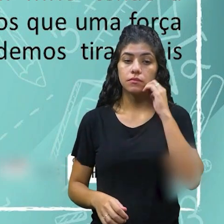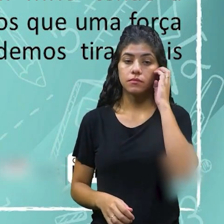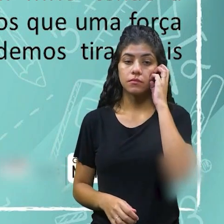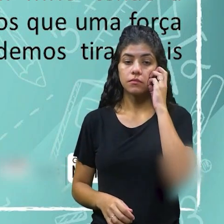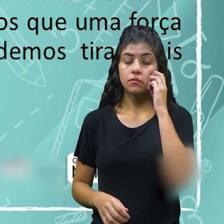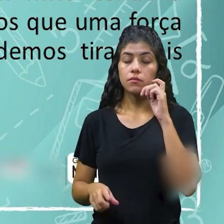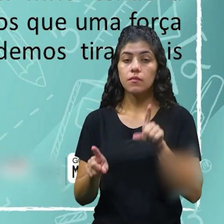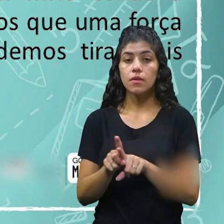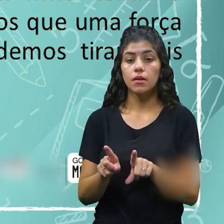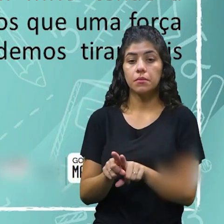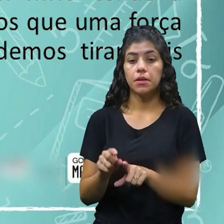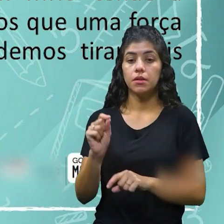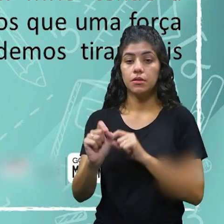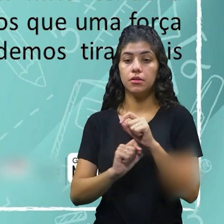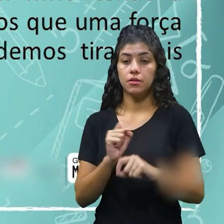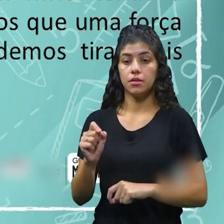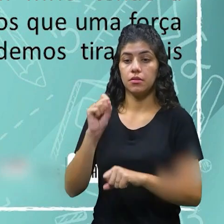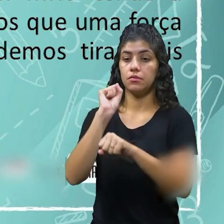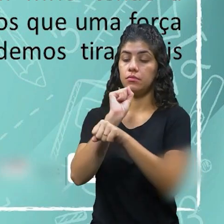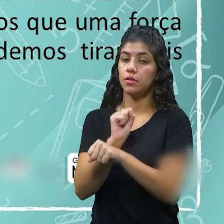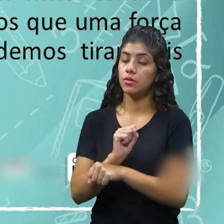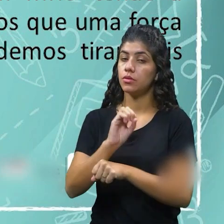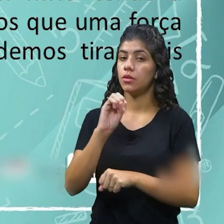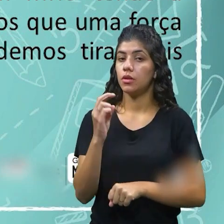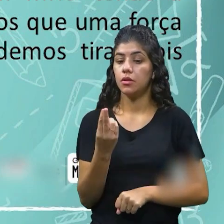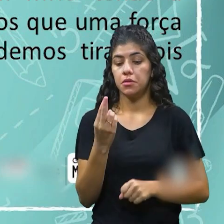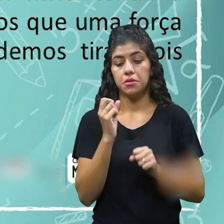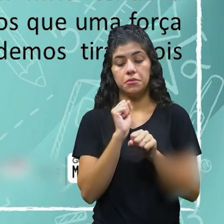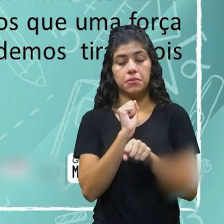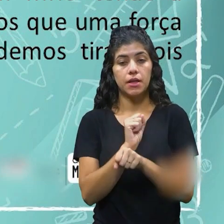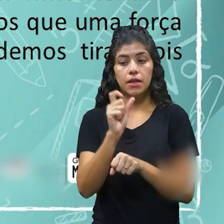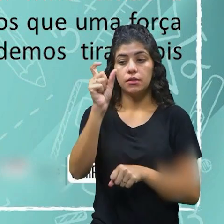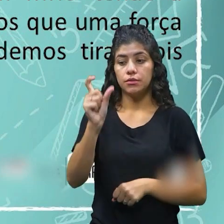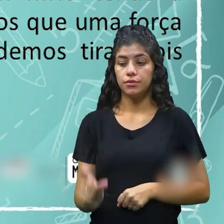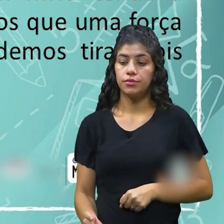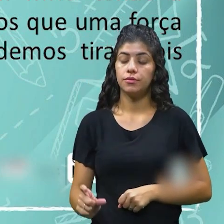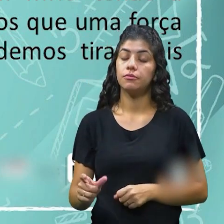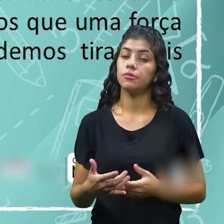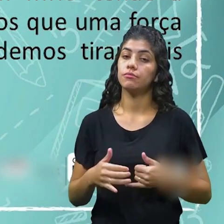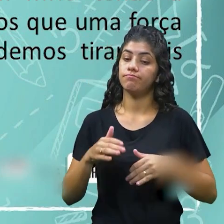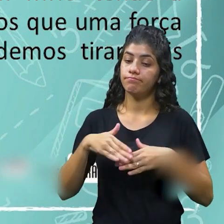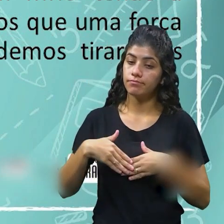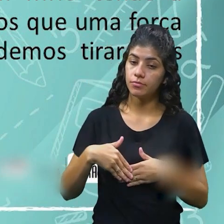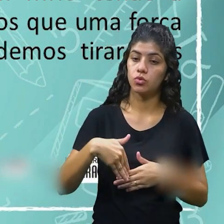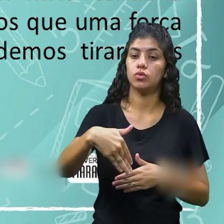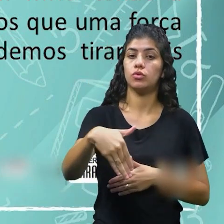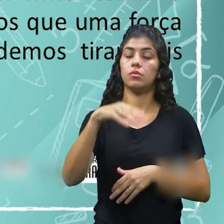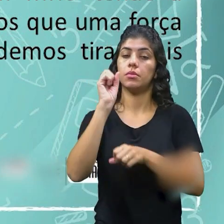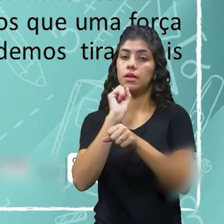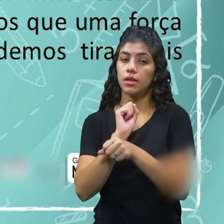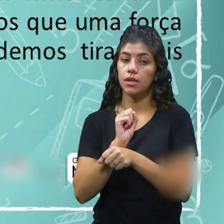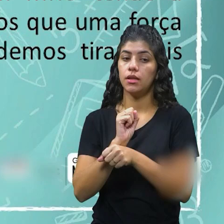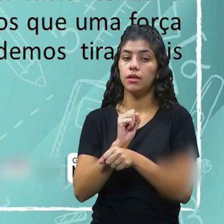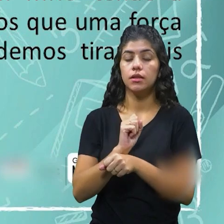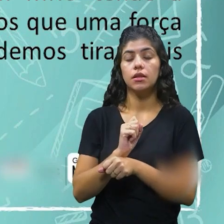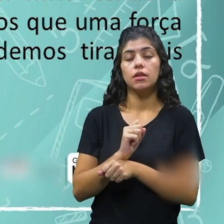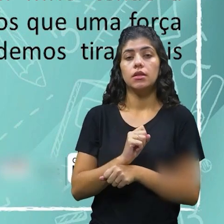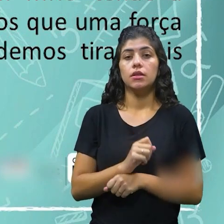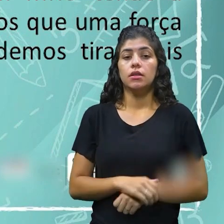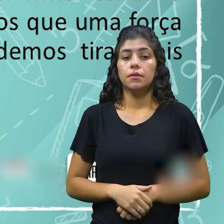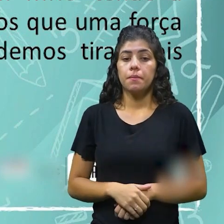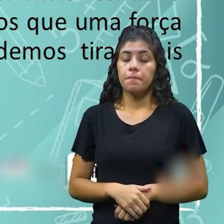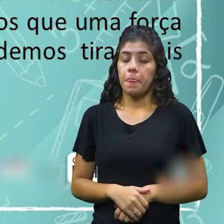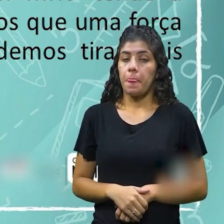no sentido mais usual, o corpo em repouso ou em movimento retilíneo uniforme tende a permanecer no seu estado,